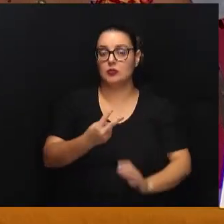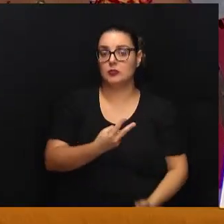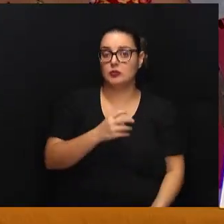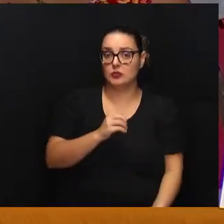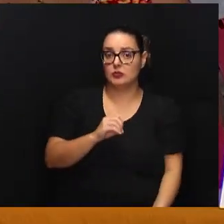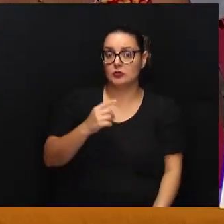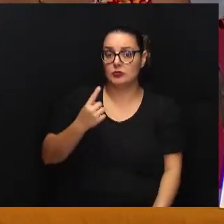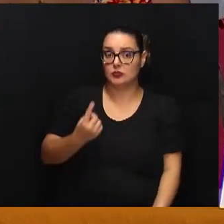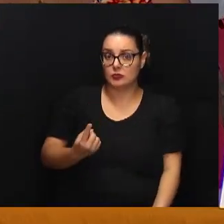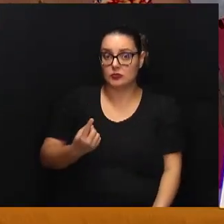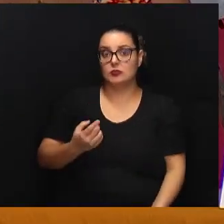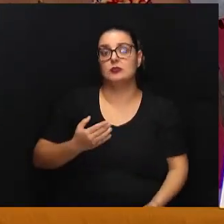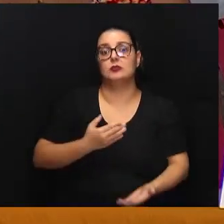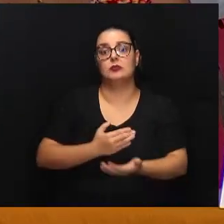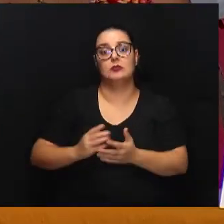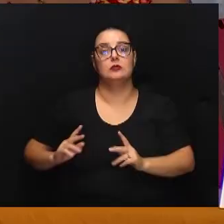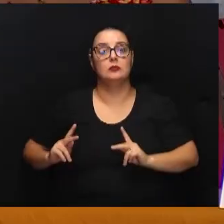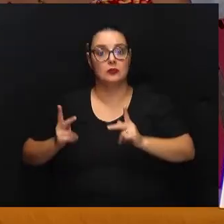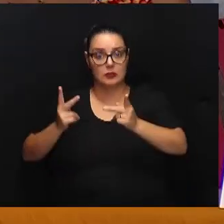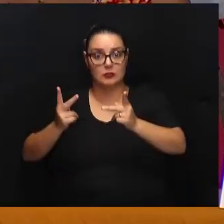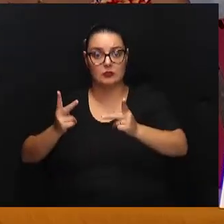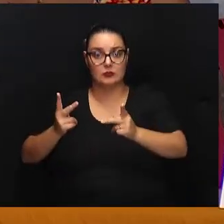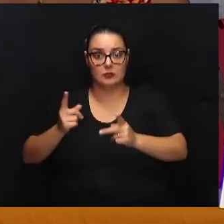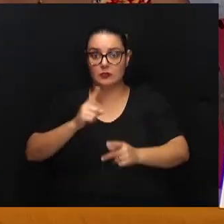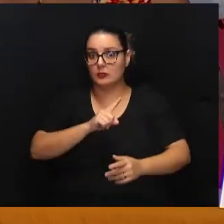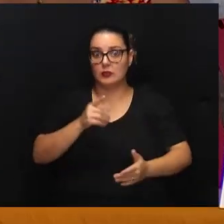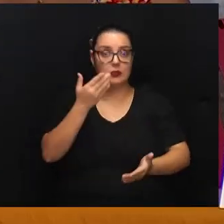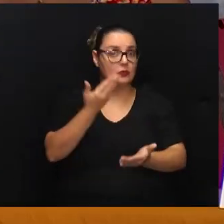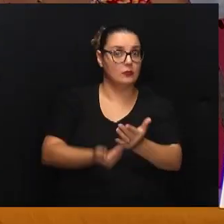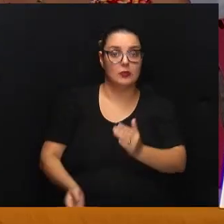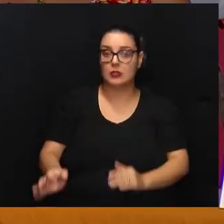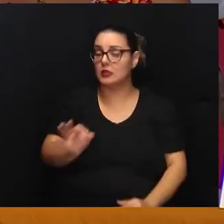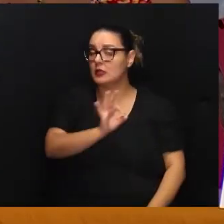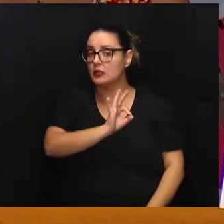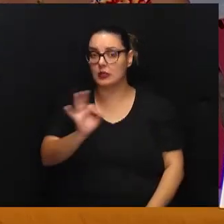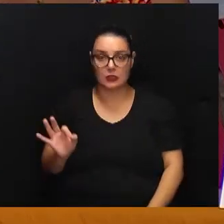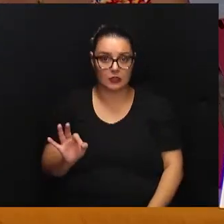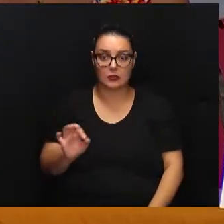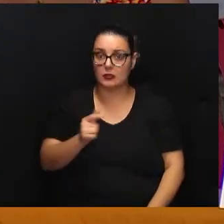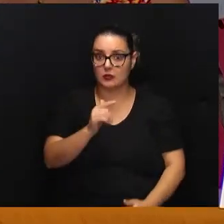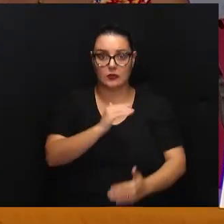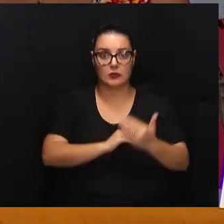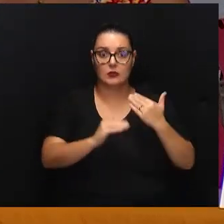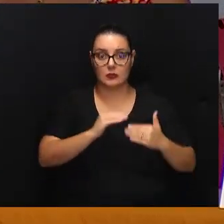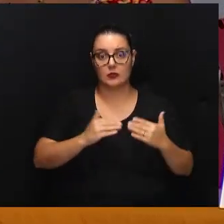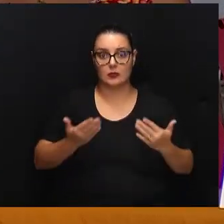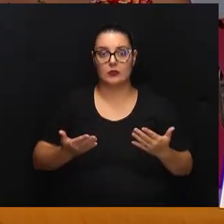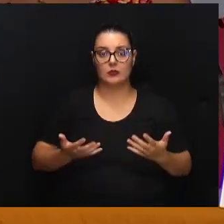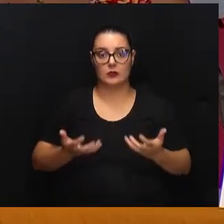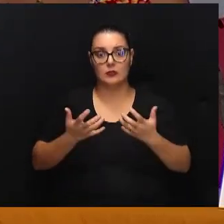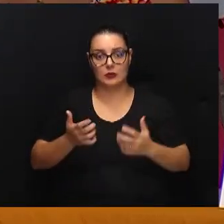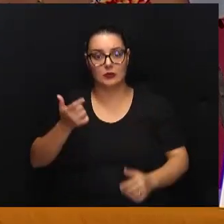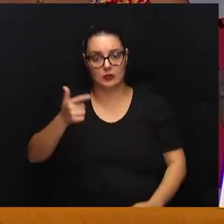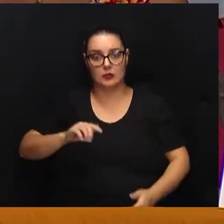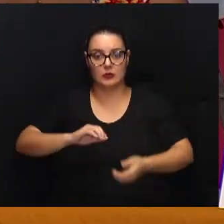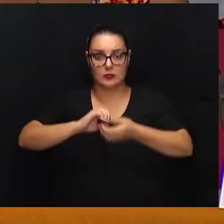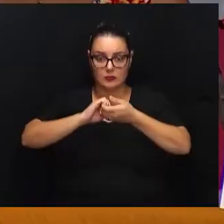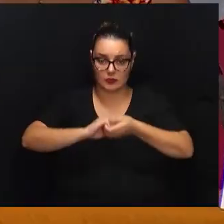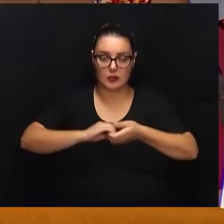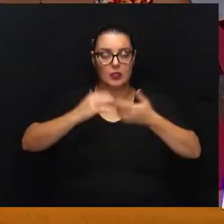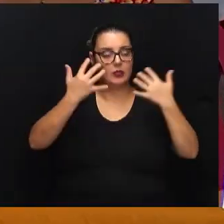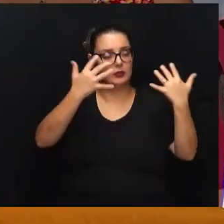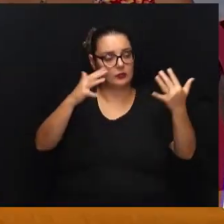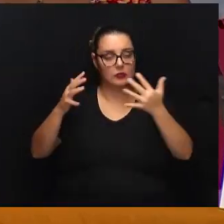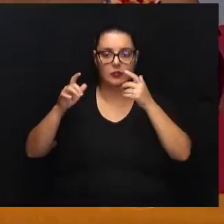E se a gente começou a parada lá em 2001, a gente começou para conquistar e para não perder nada, não ter retrocesso.